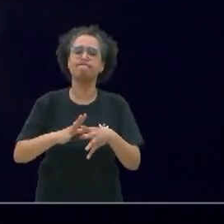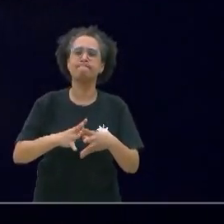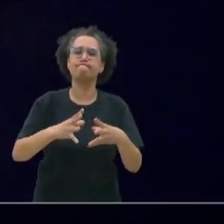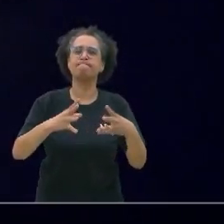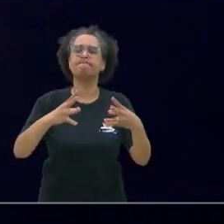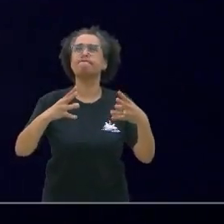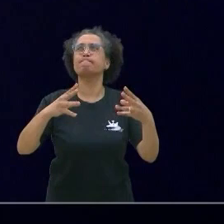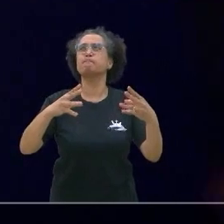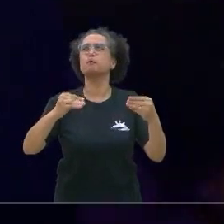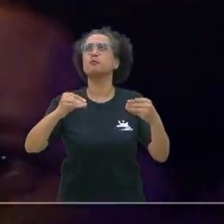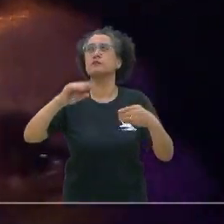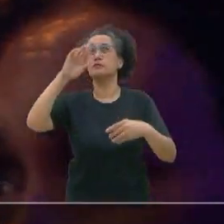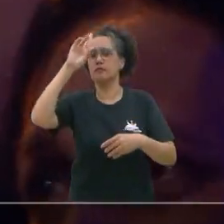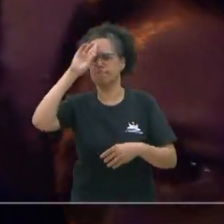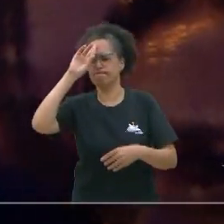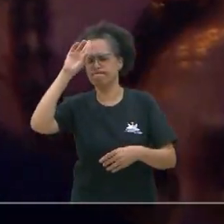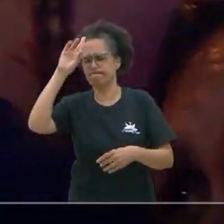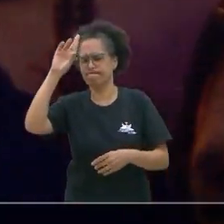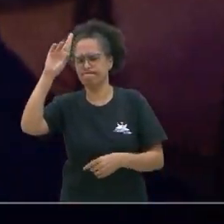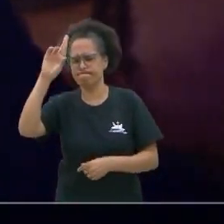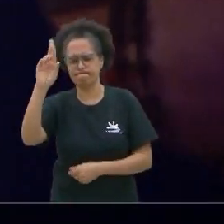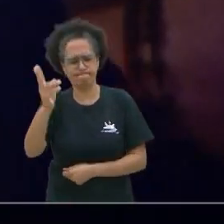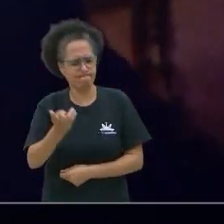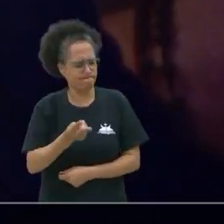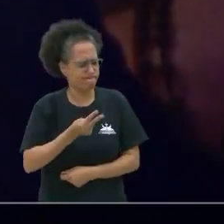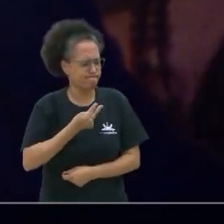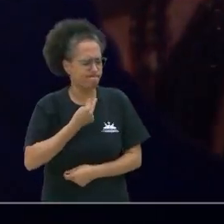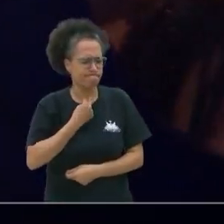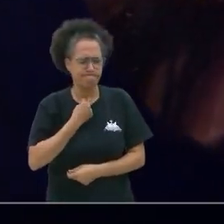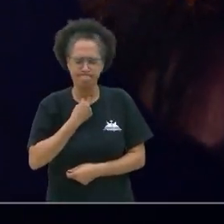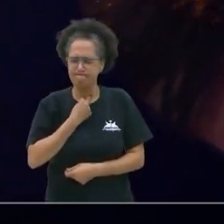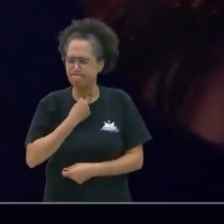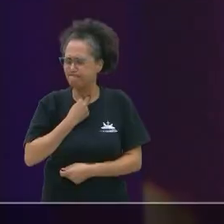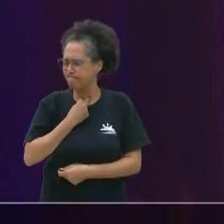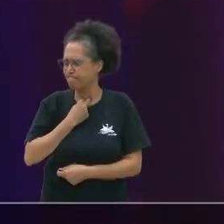Senhor, onde eu não posso